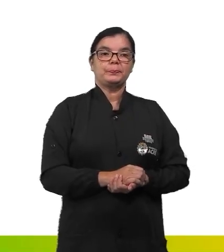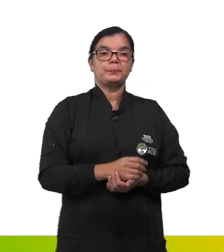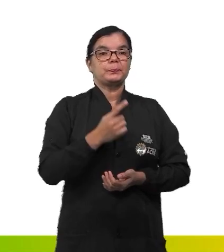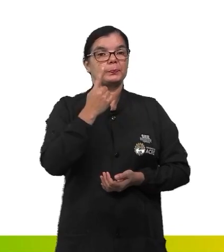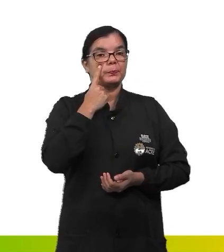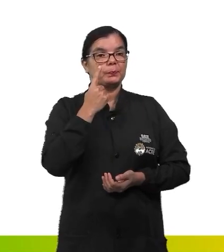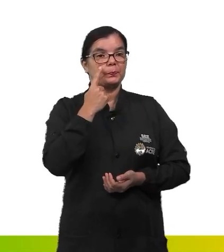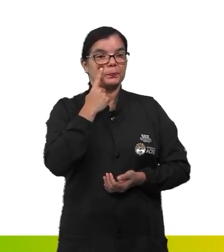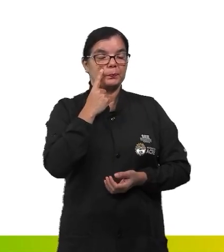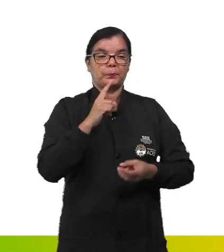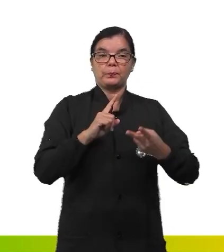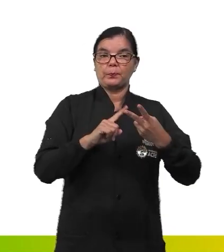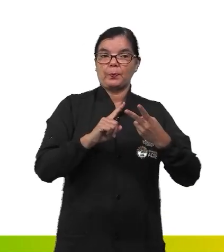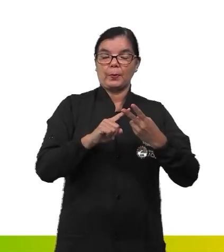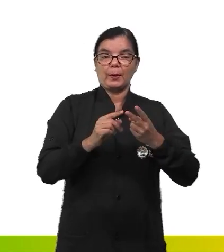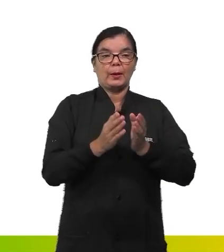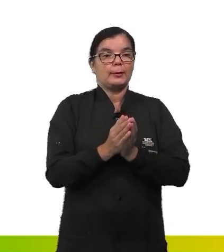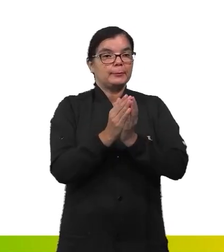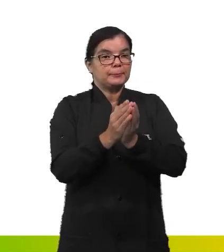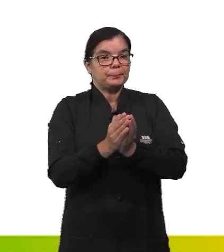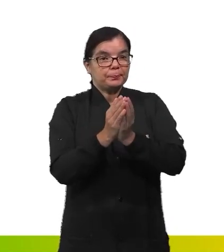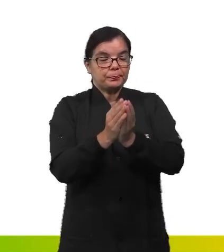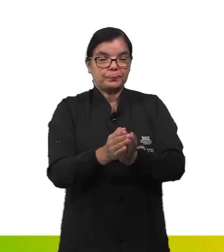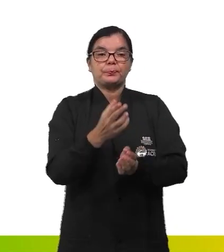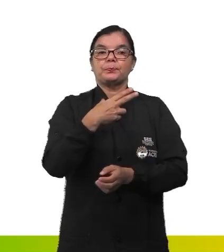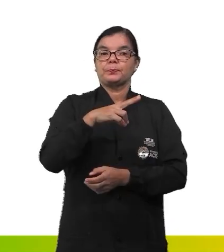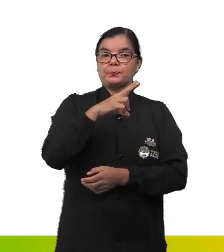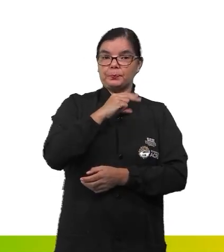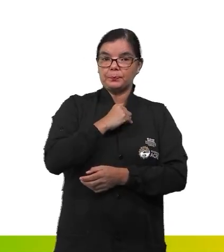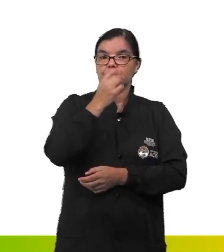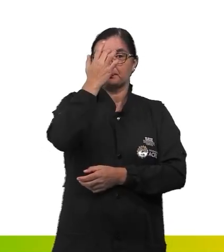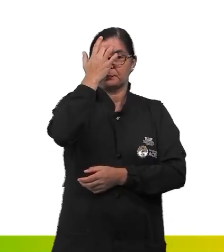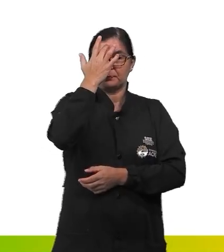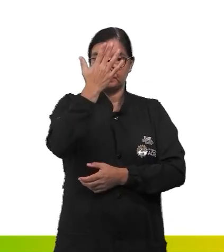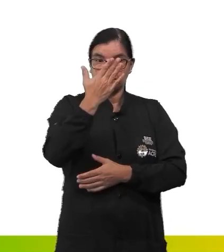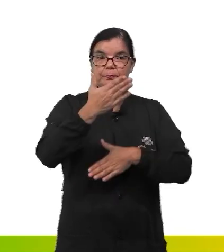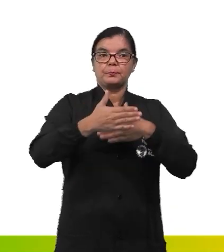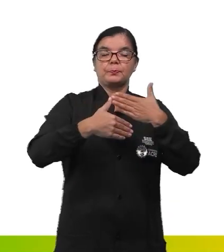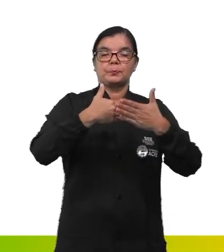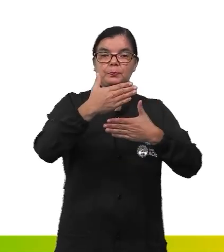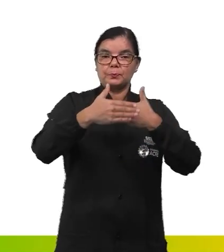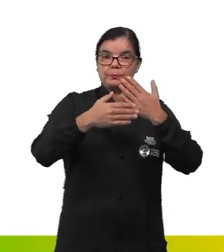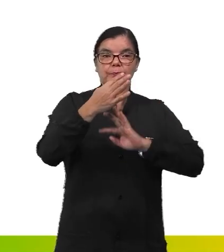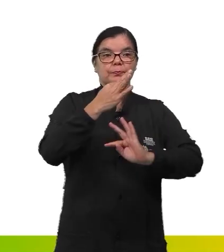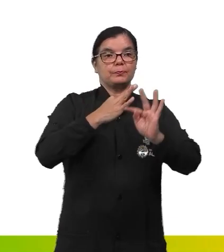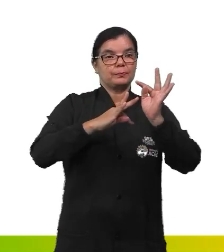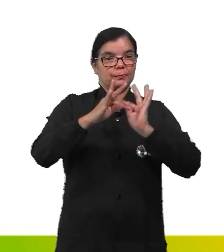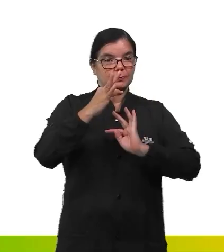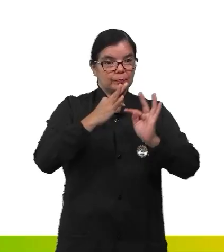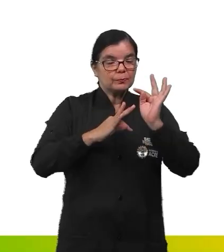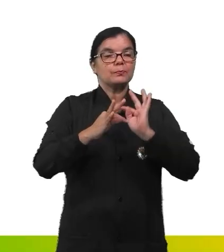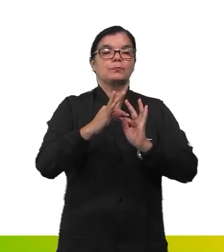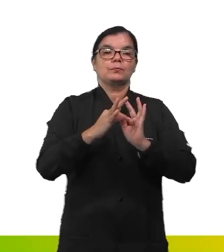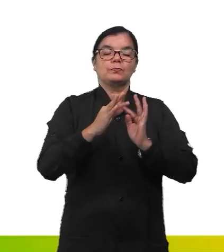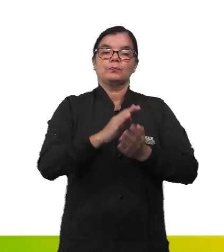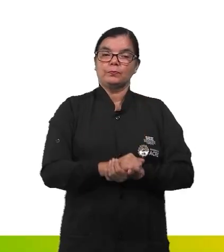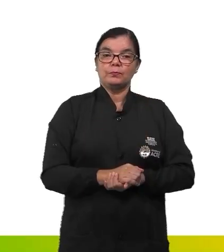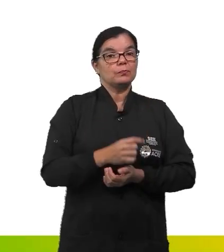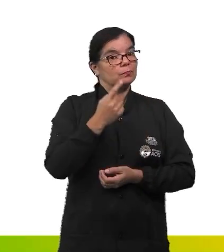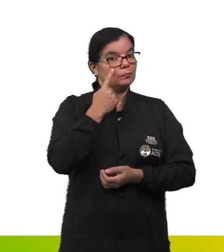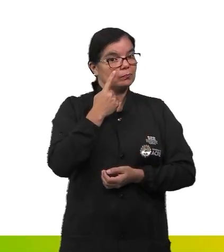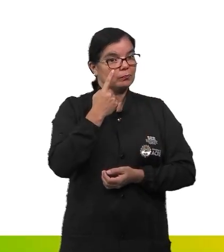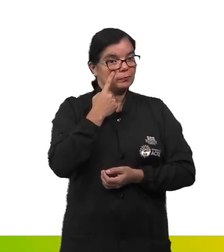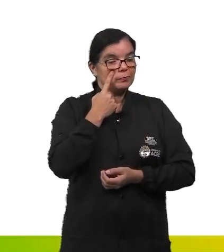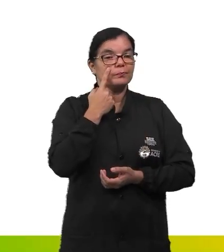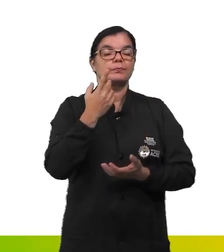Acompanha comigo aí a questão 2. As navegações portuguesas foram facilitadas por avanços técnicos. Olha aí,